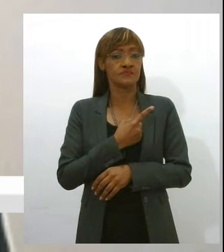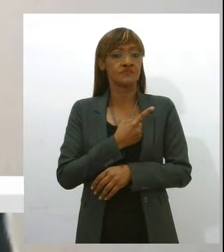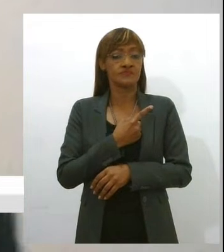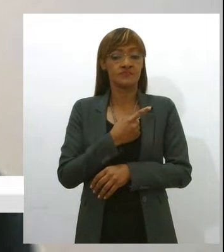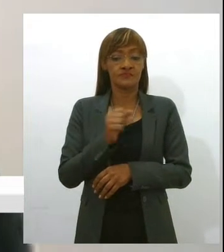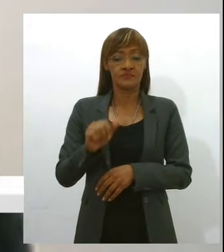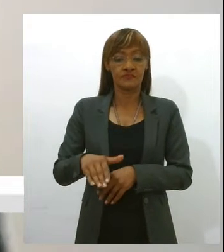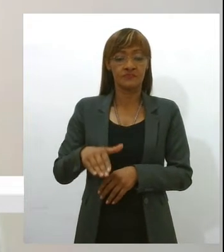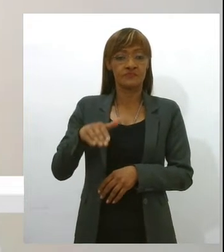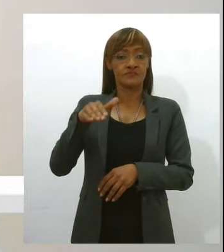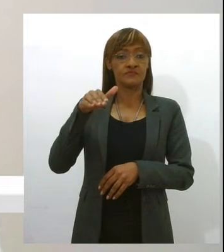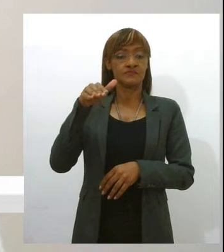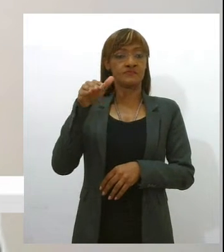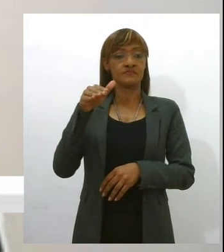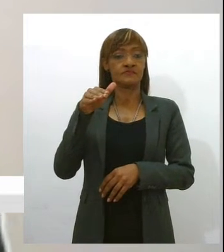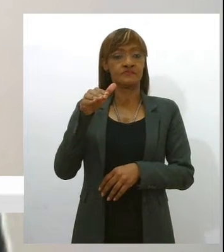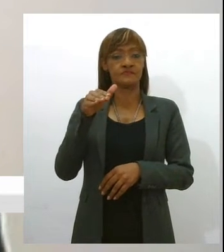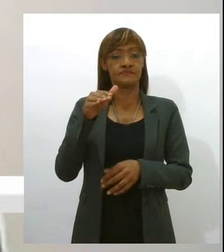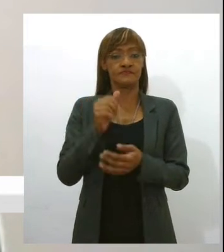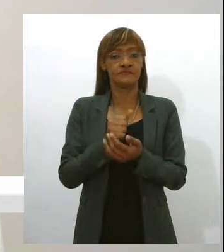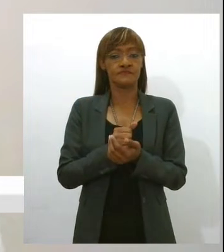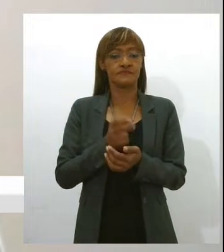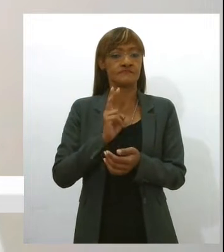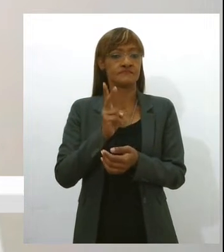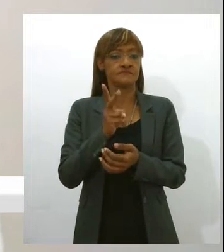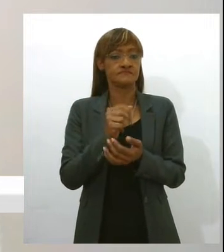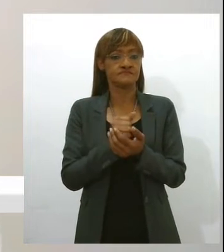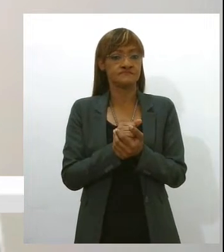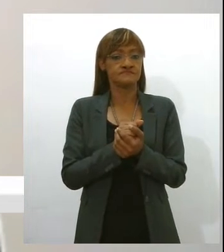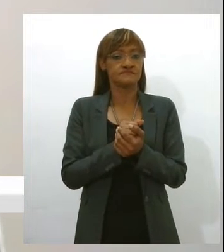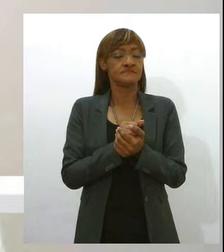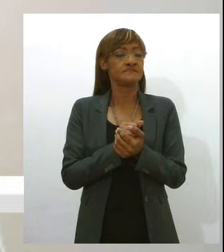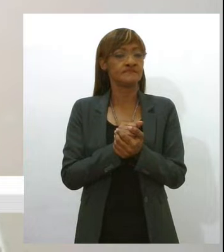e contra tudo e contra todos, assim, mas não de uma forma